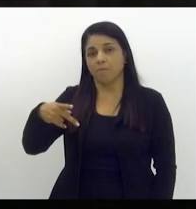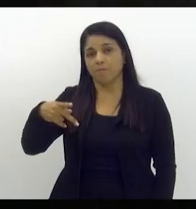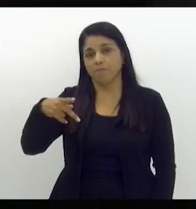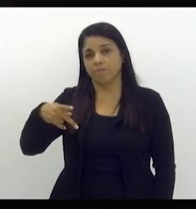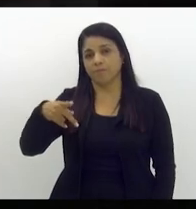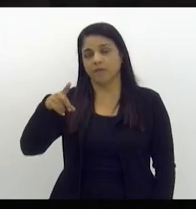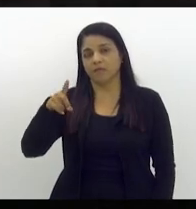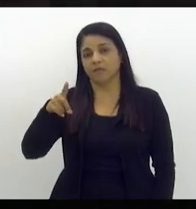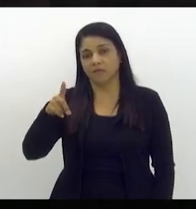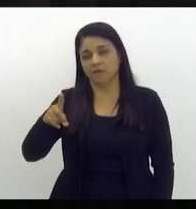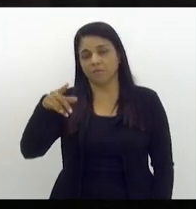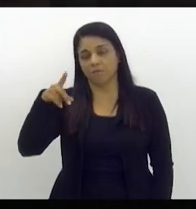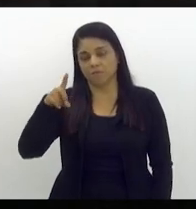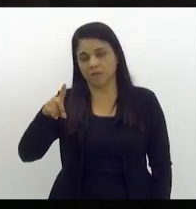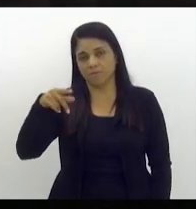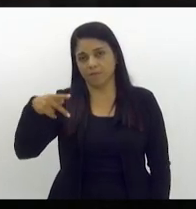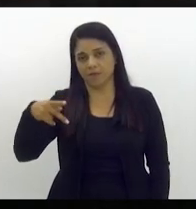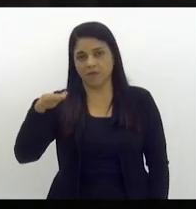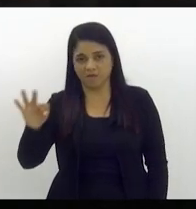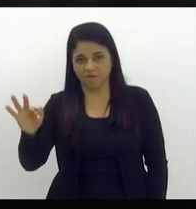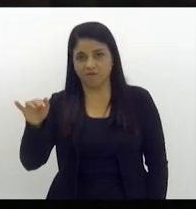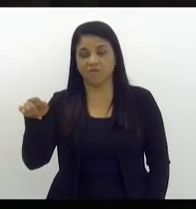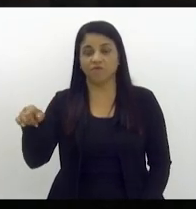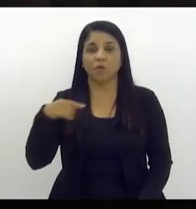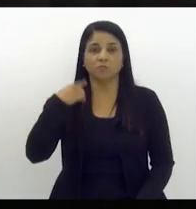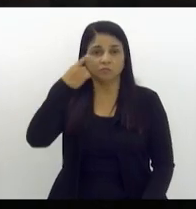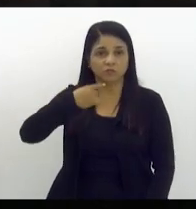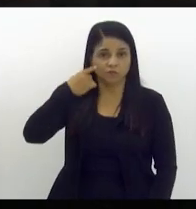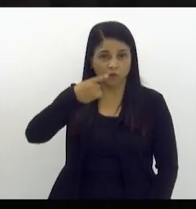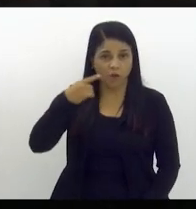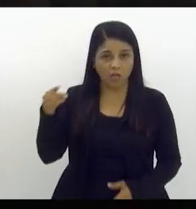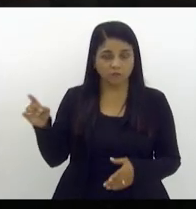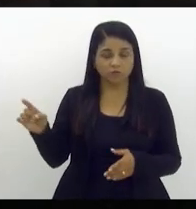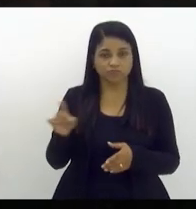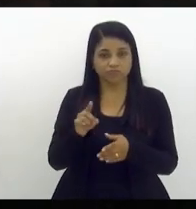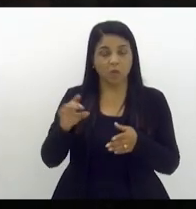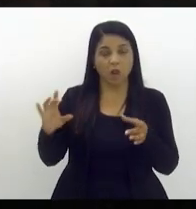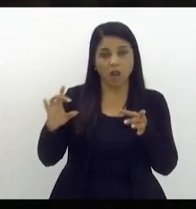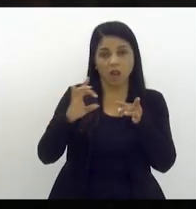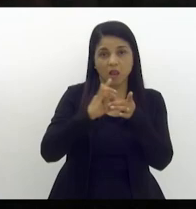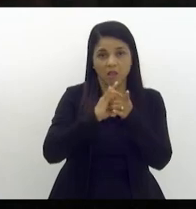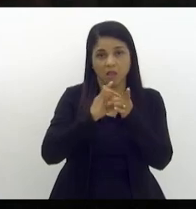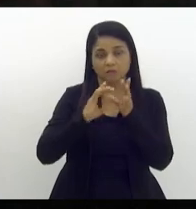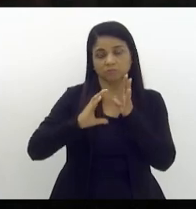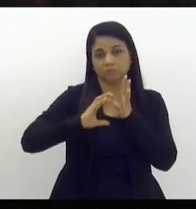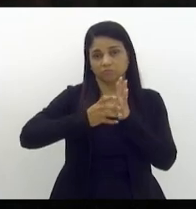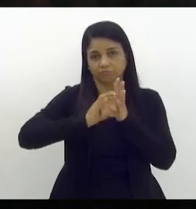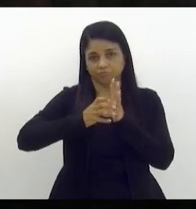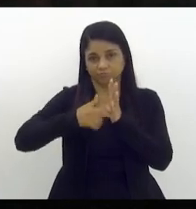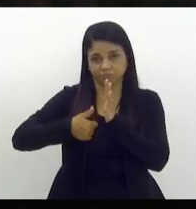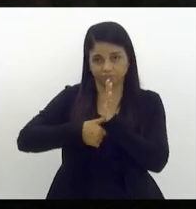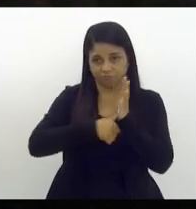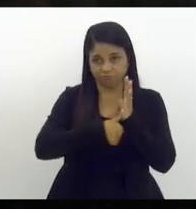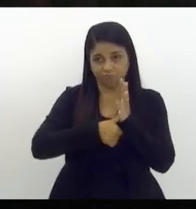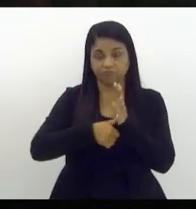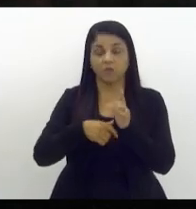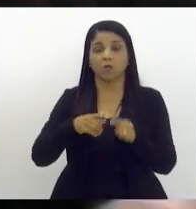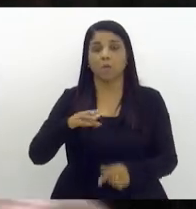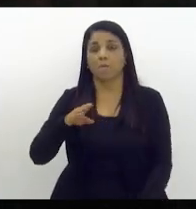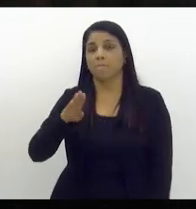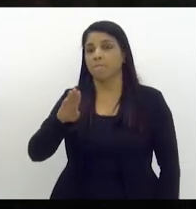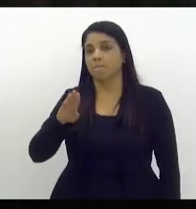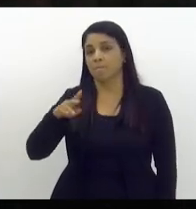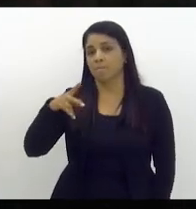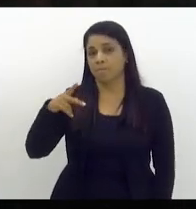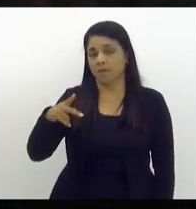por advogados que são ligados a partidos, o próprio pessoal é Amicus Curi, o PSB, mas ela foi